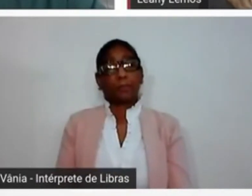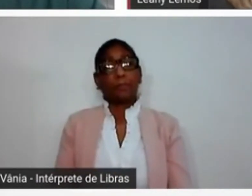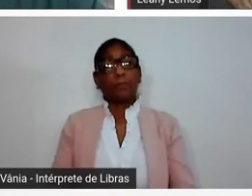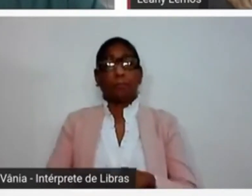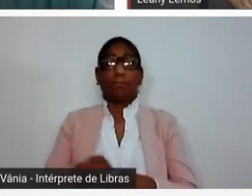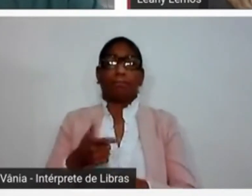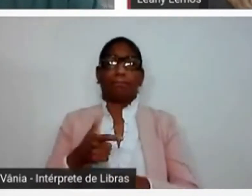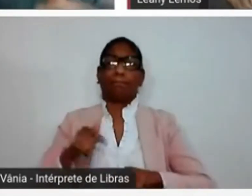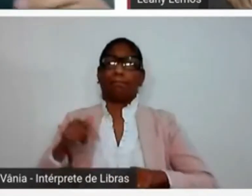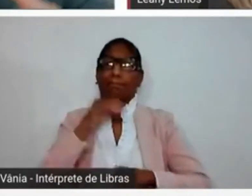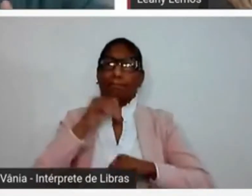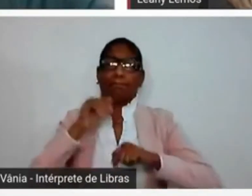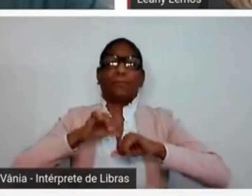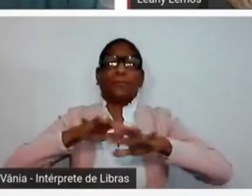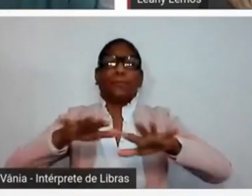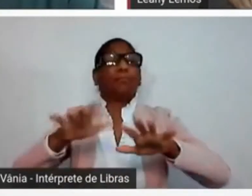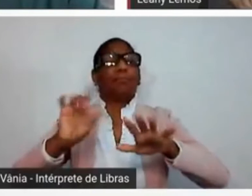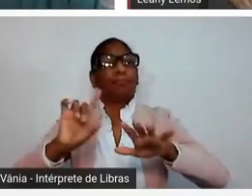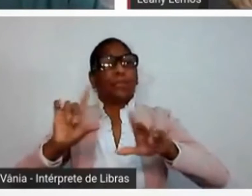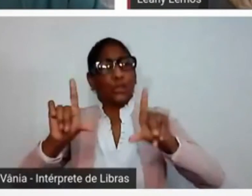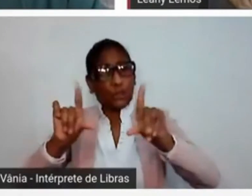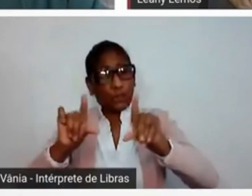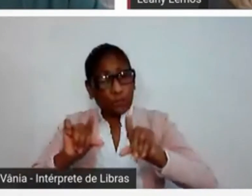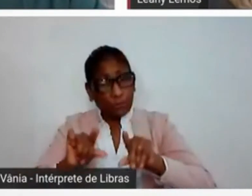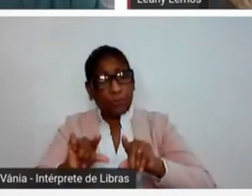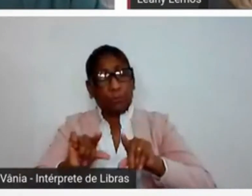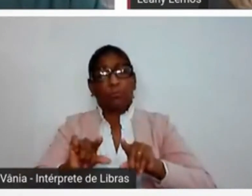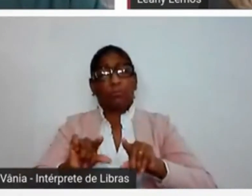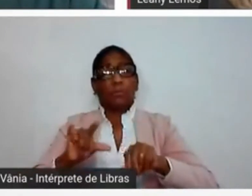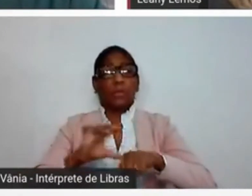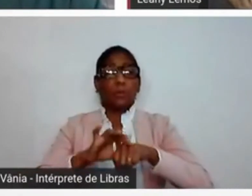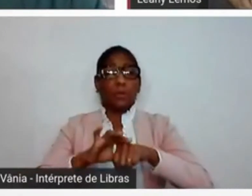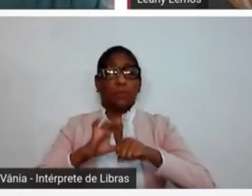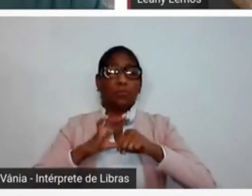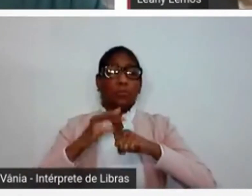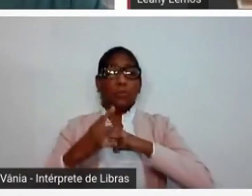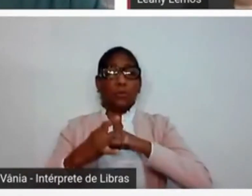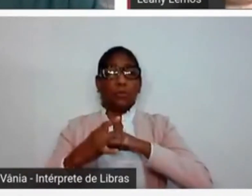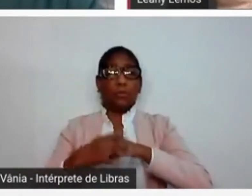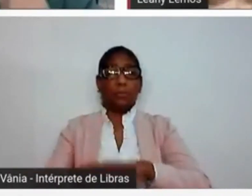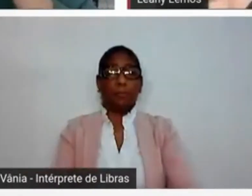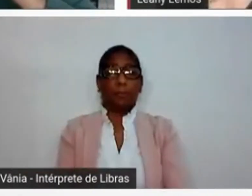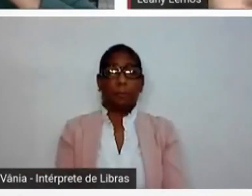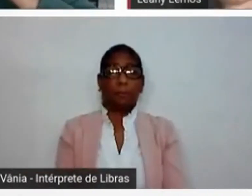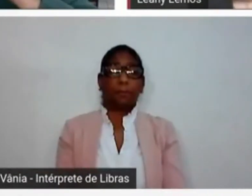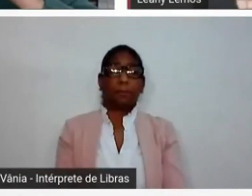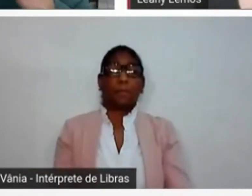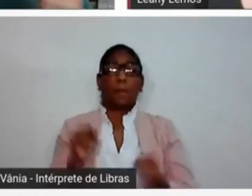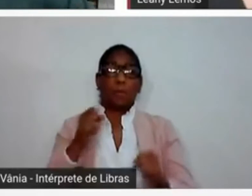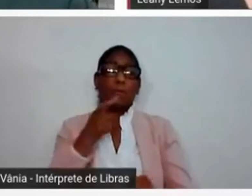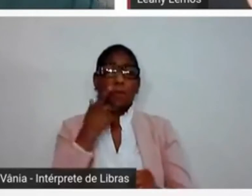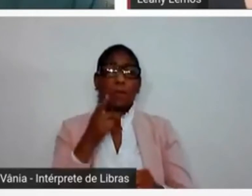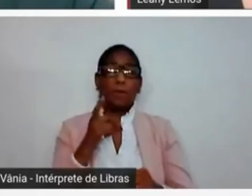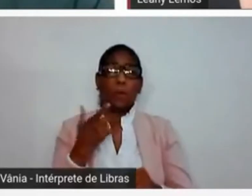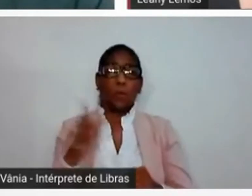velocidade mais baixa, se baixa a velocidade de disseminação do vírus. Governador, posso acrescentar também Por favor. uma coisa